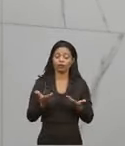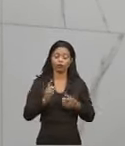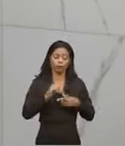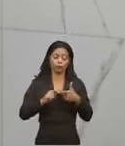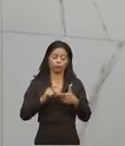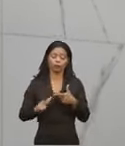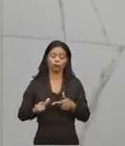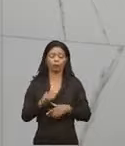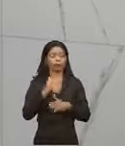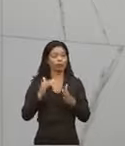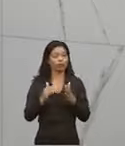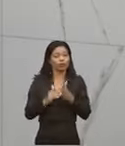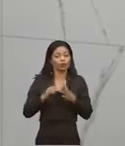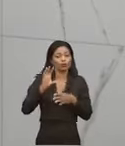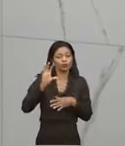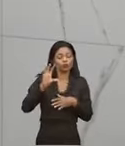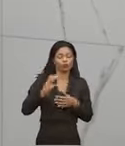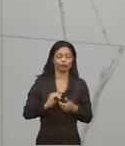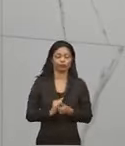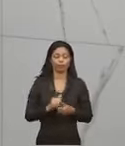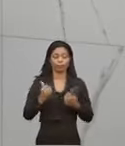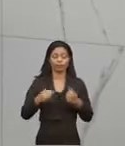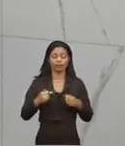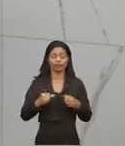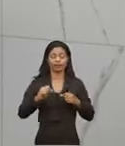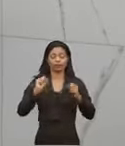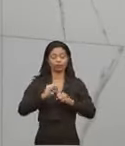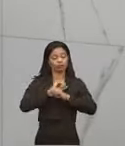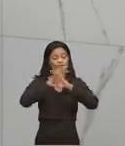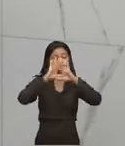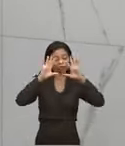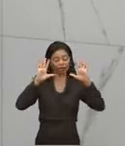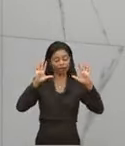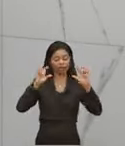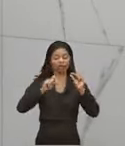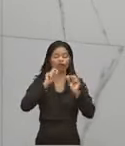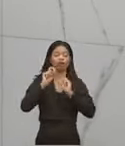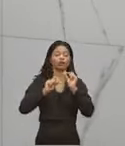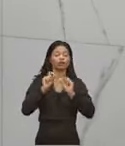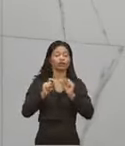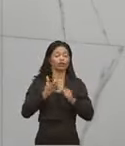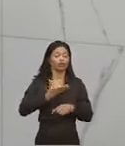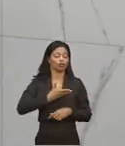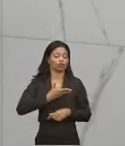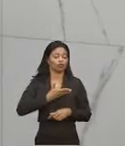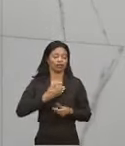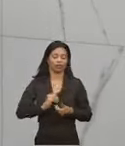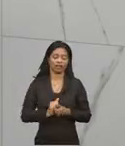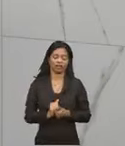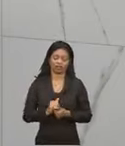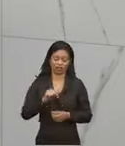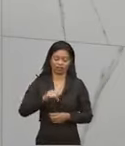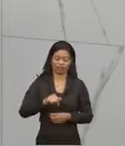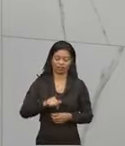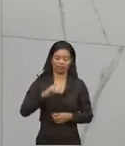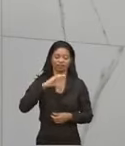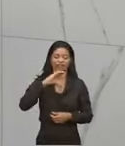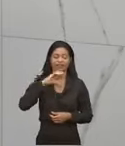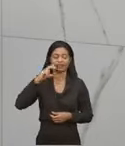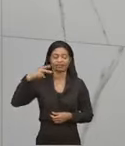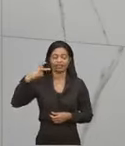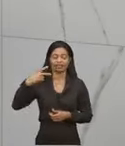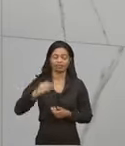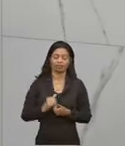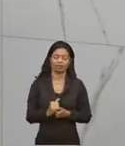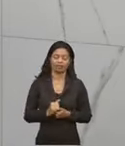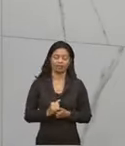é que é preciso esclarecer, é que os colegas do parlamento, eu queria que os vereadores me